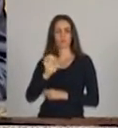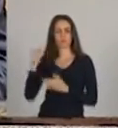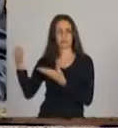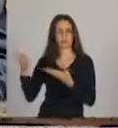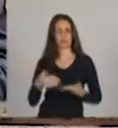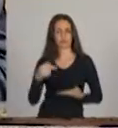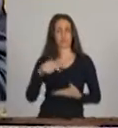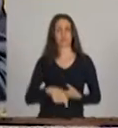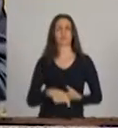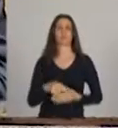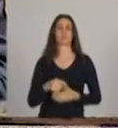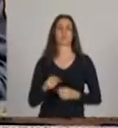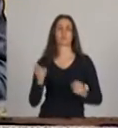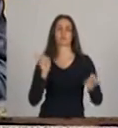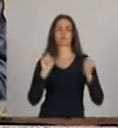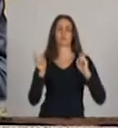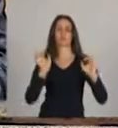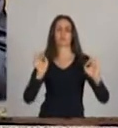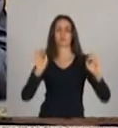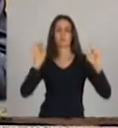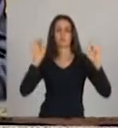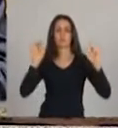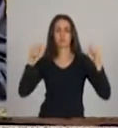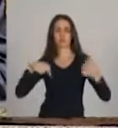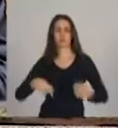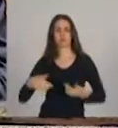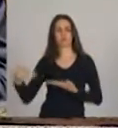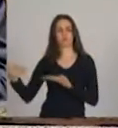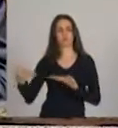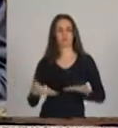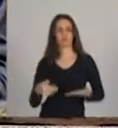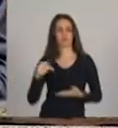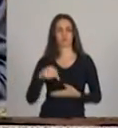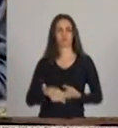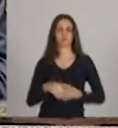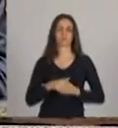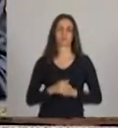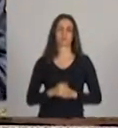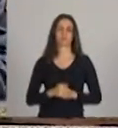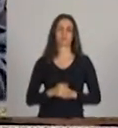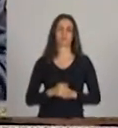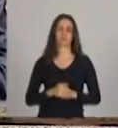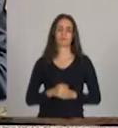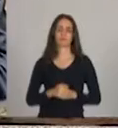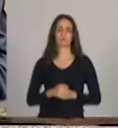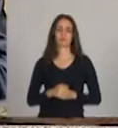sessão, fiz a sessão especial, trouxemos aqui um banco